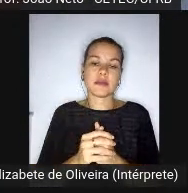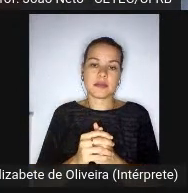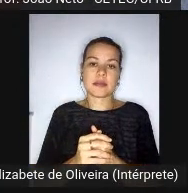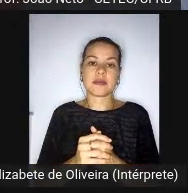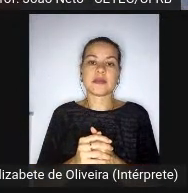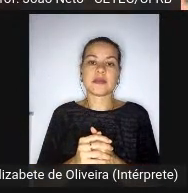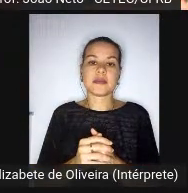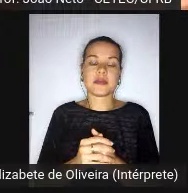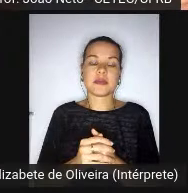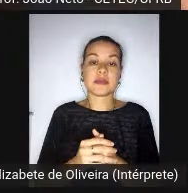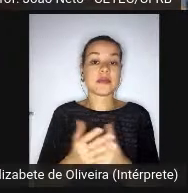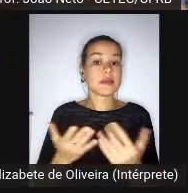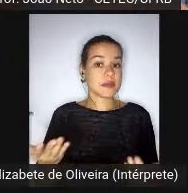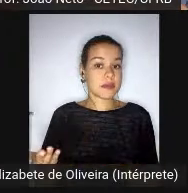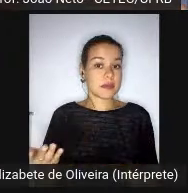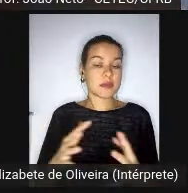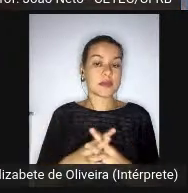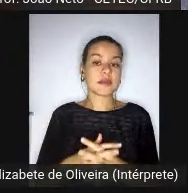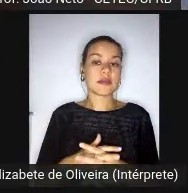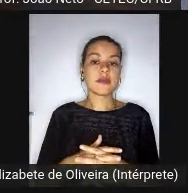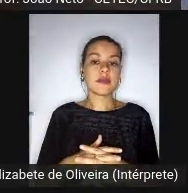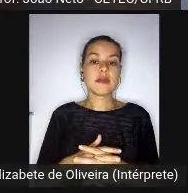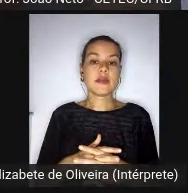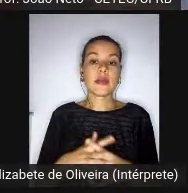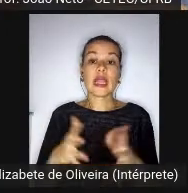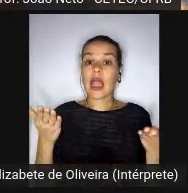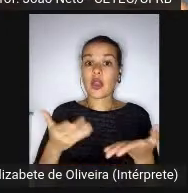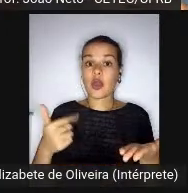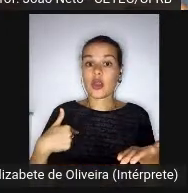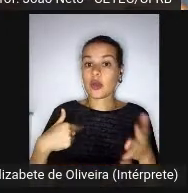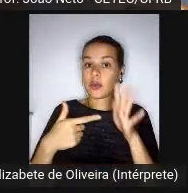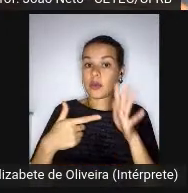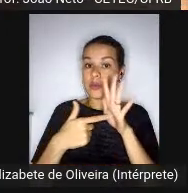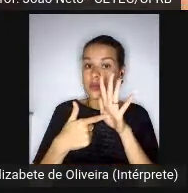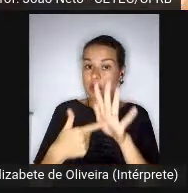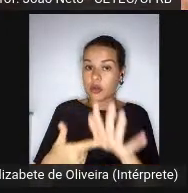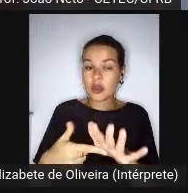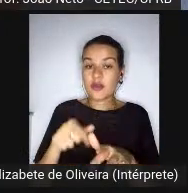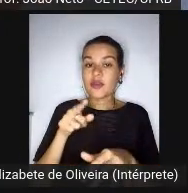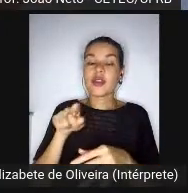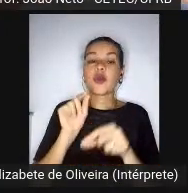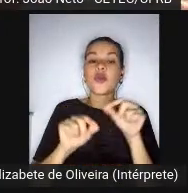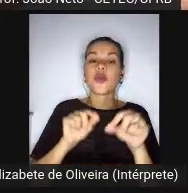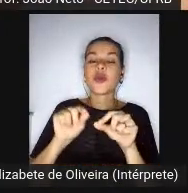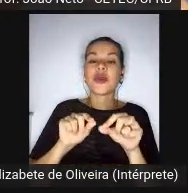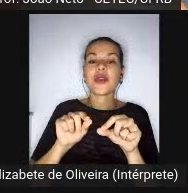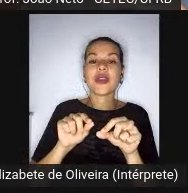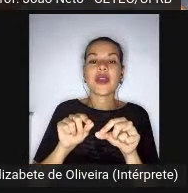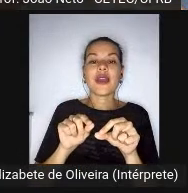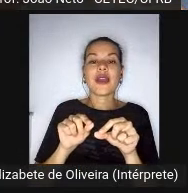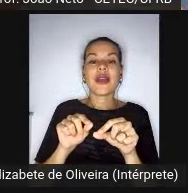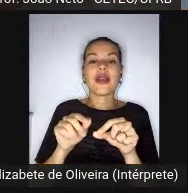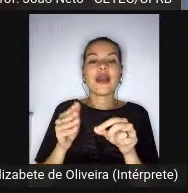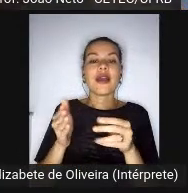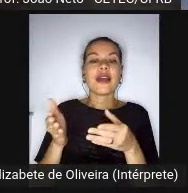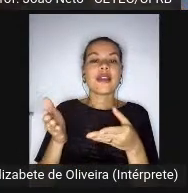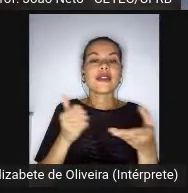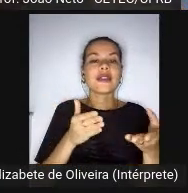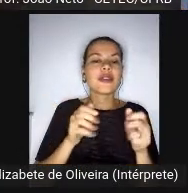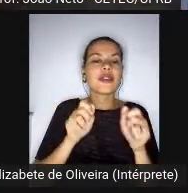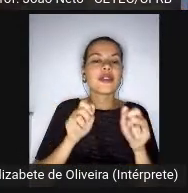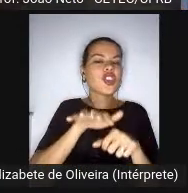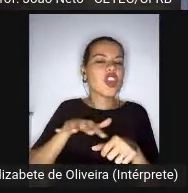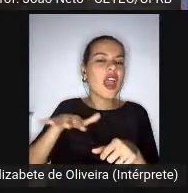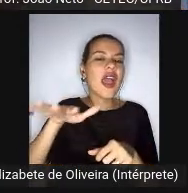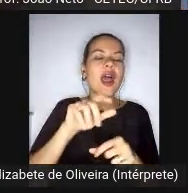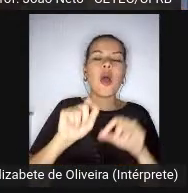bom até agora eu venho mostrando para você aí eu trouxe eles não apanhado Geral do que